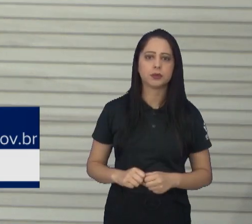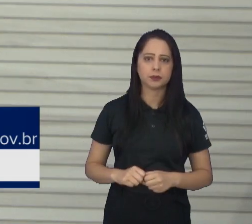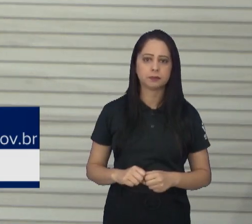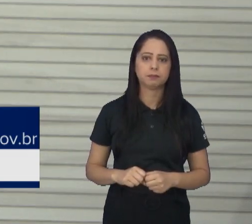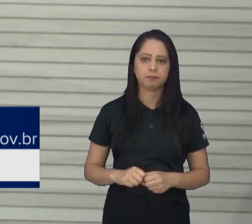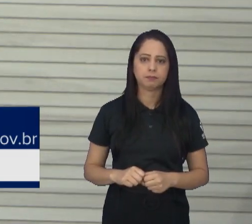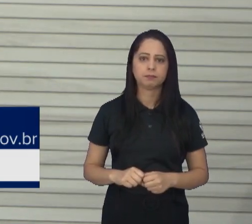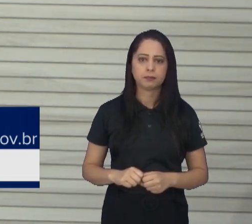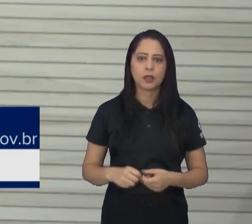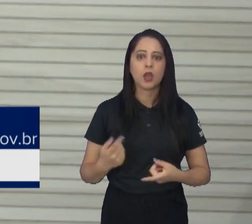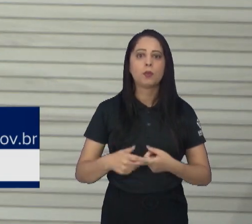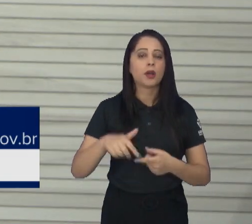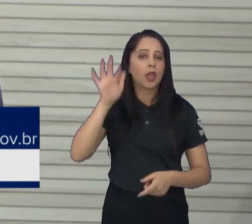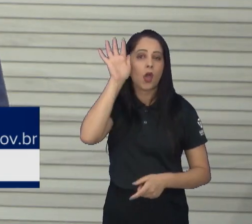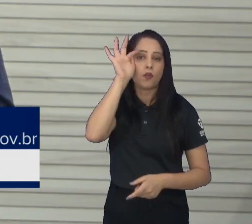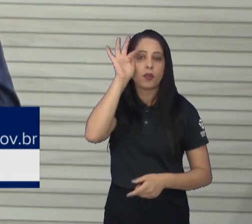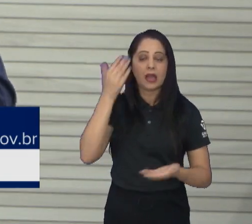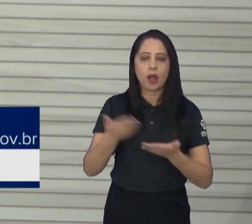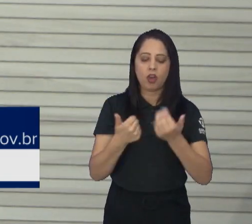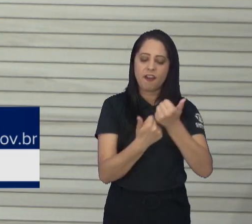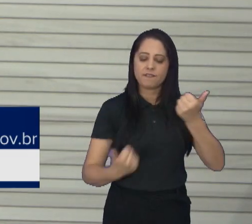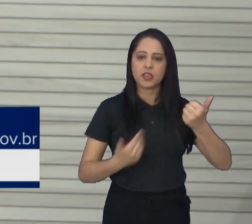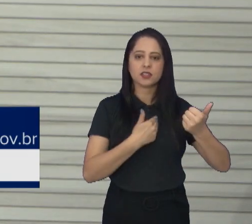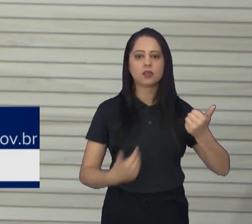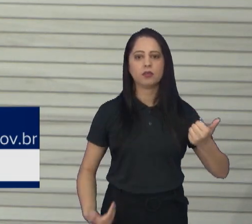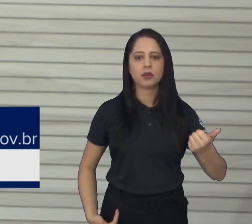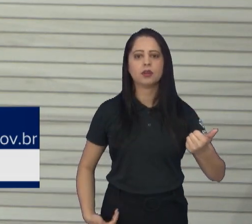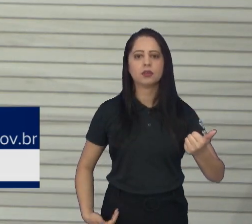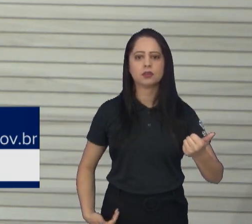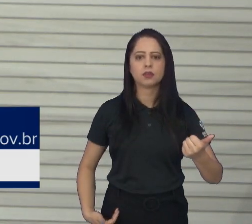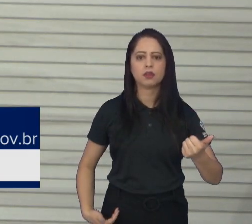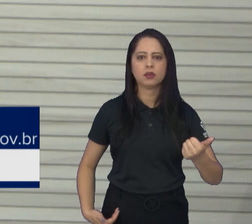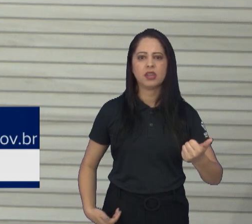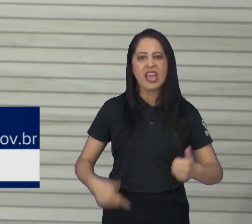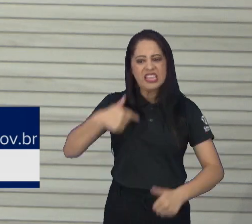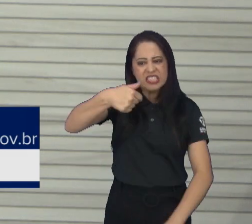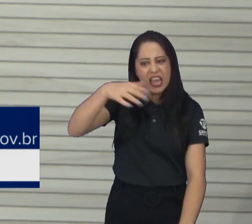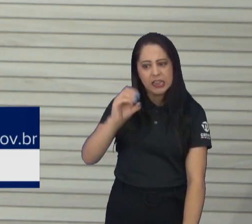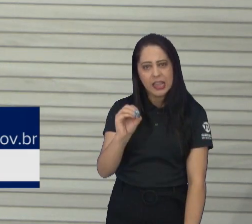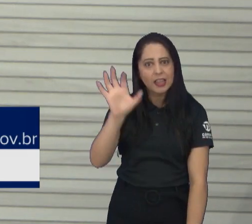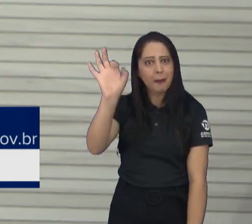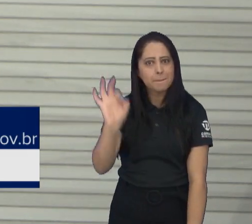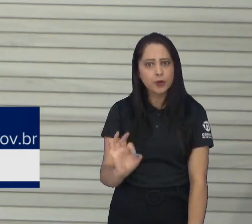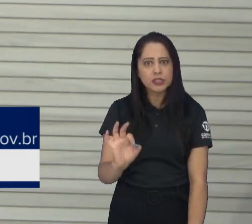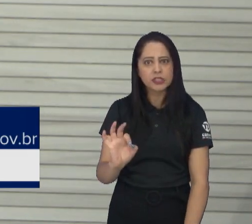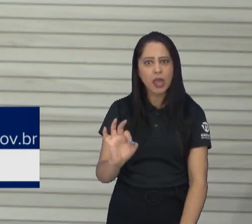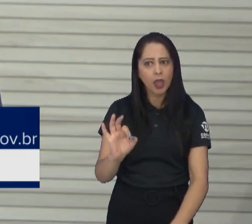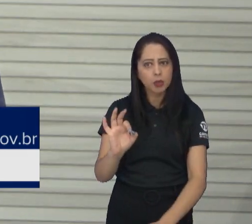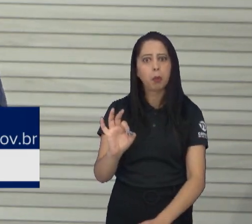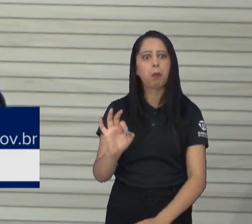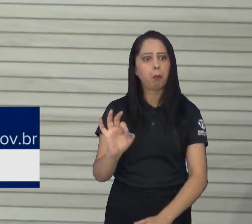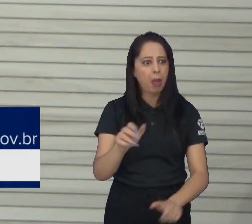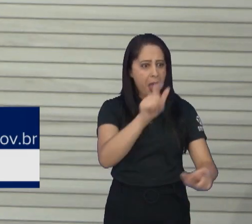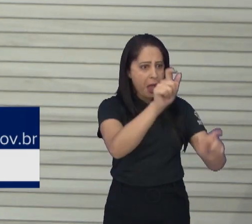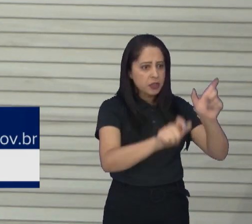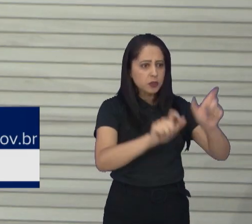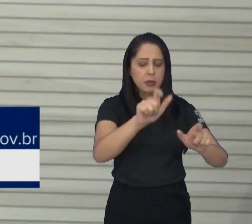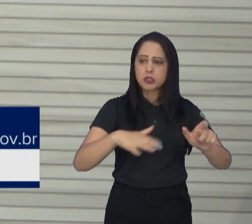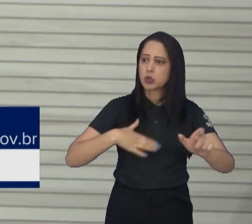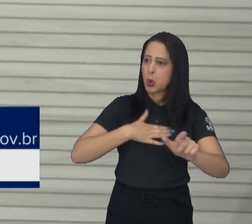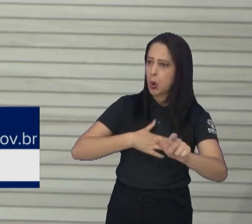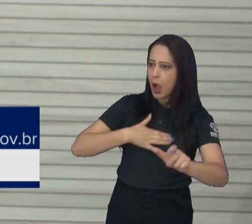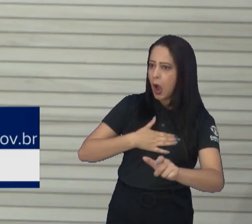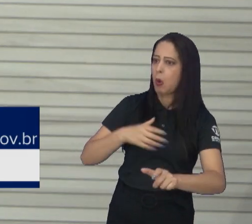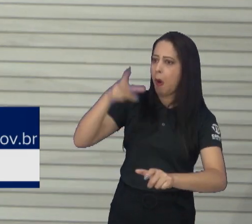Felício Ramuto, que virou vice-governador. Eu acho que está muito, eu acho que está com muito, 70% de aprovação. E sair em segundo lugar